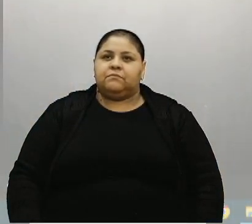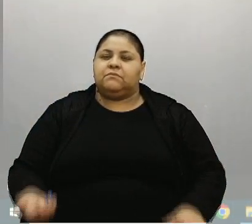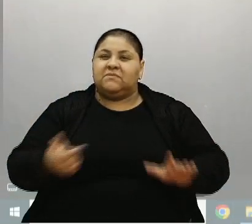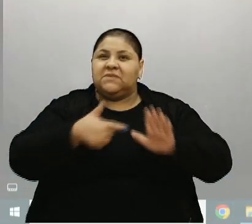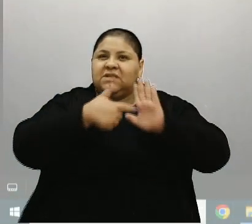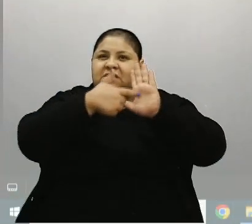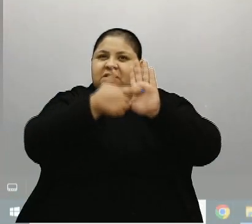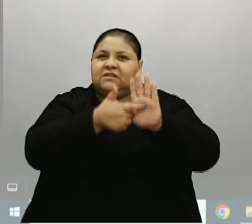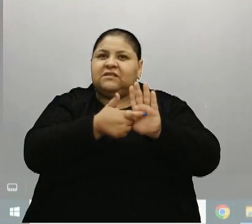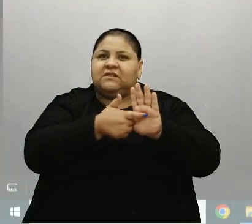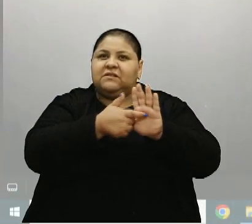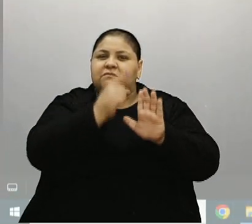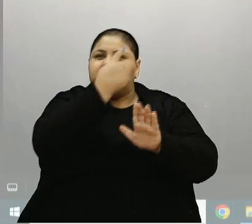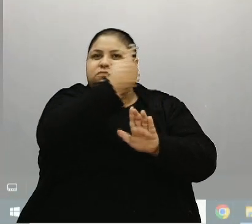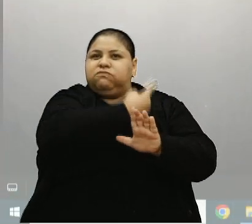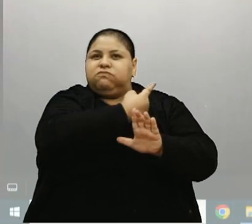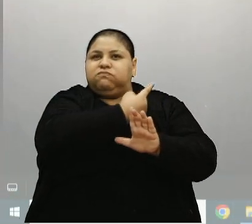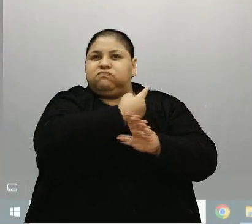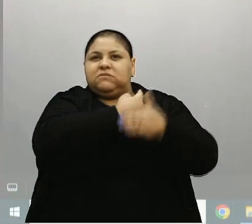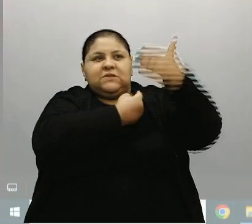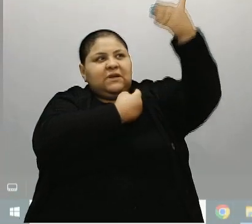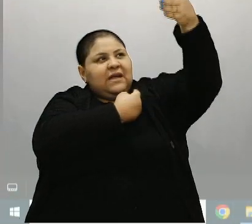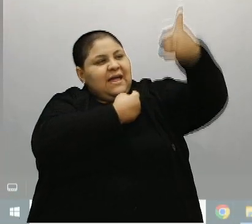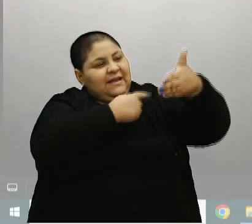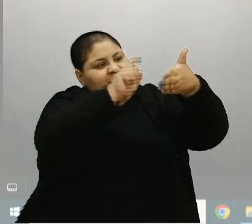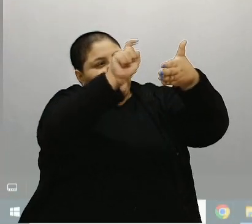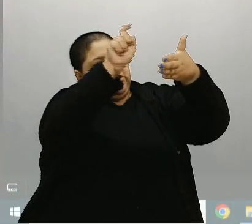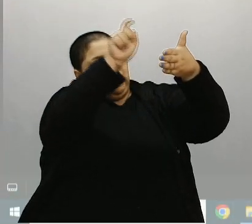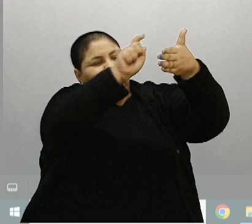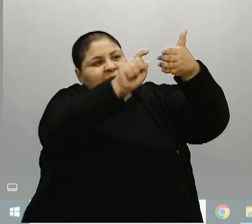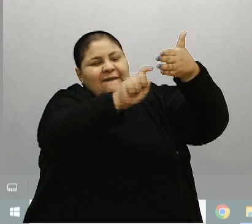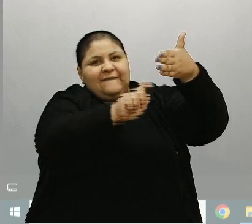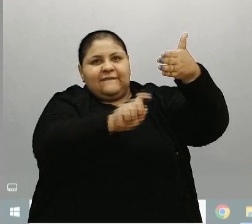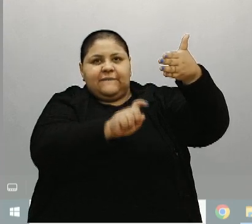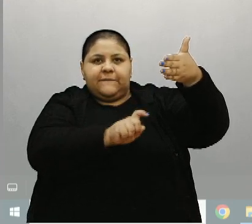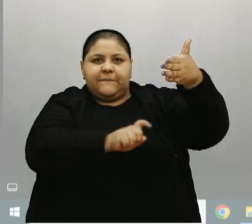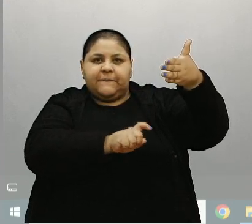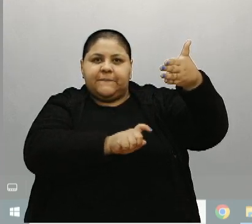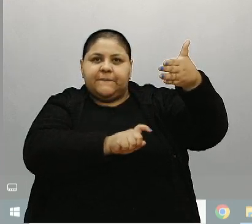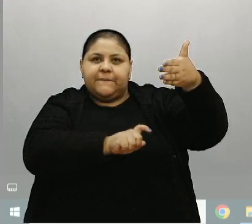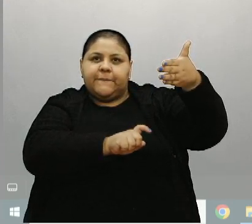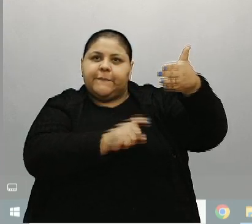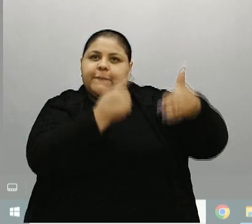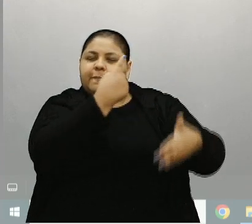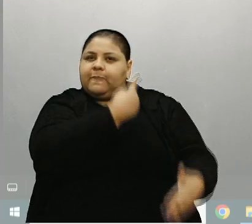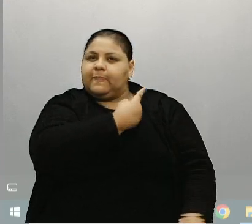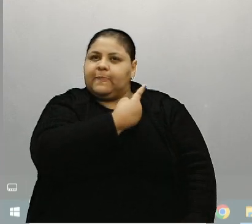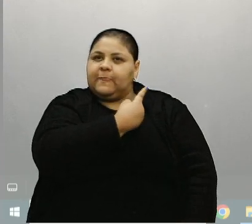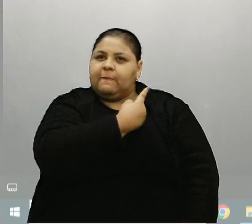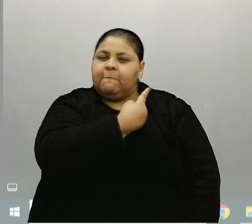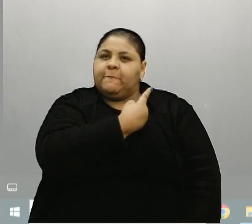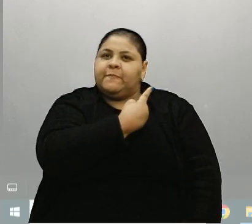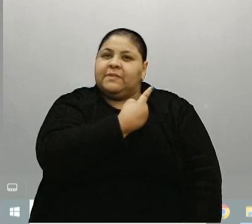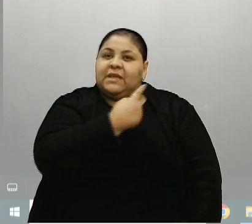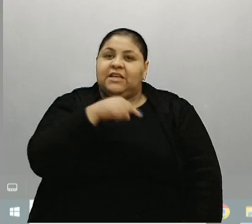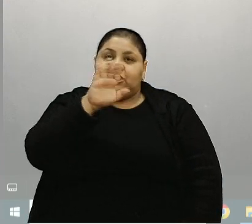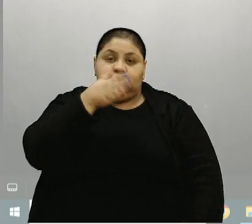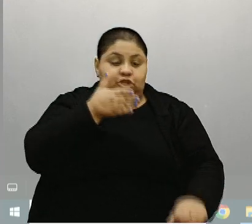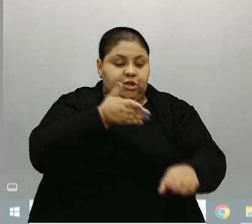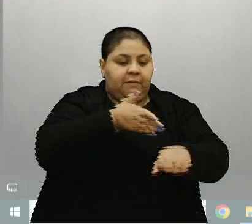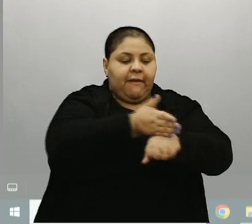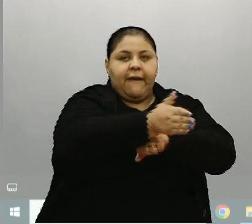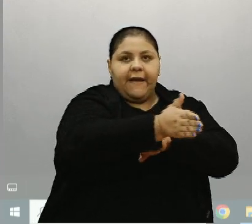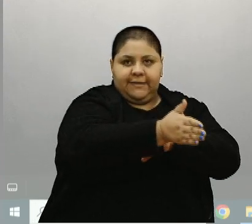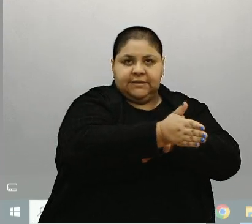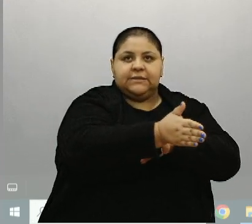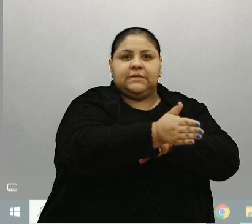as rachaduras que ocorreram nas casas. Essa casa, por exemplo, a gente entrou